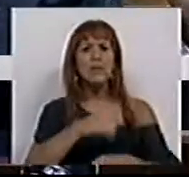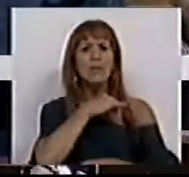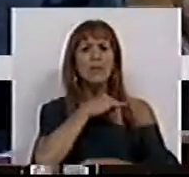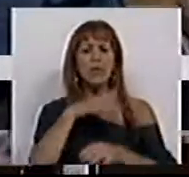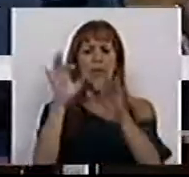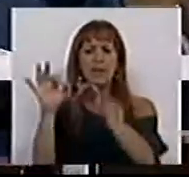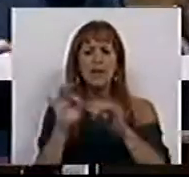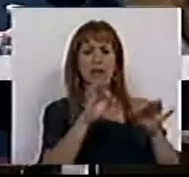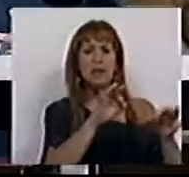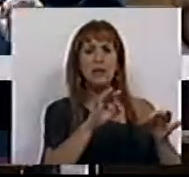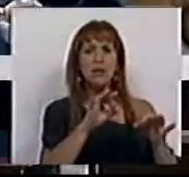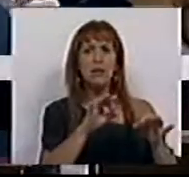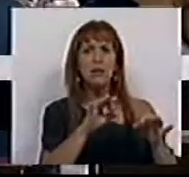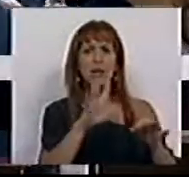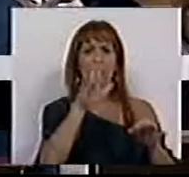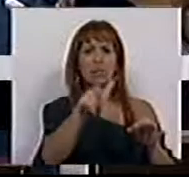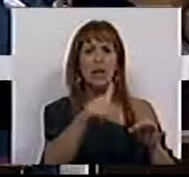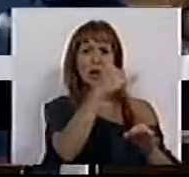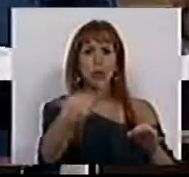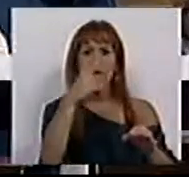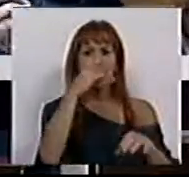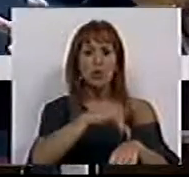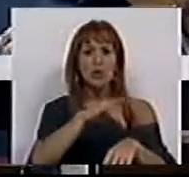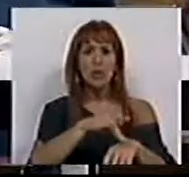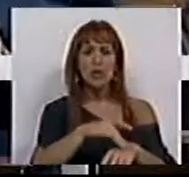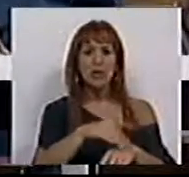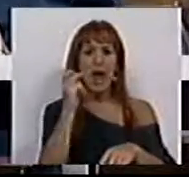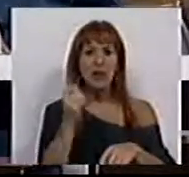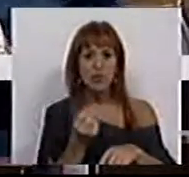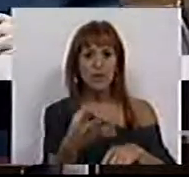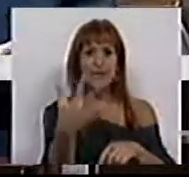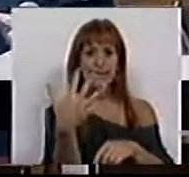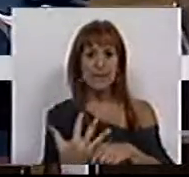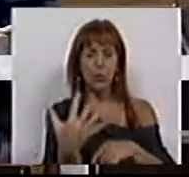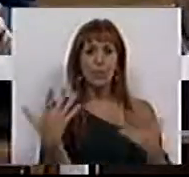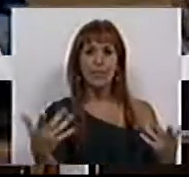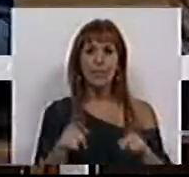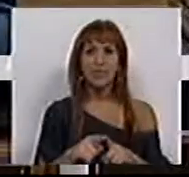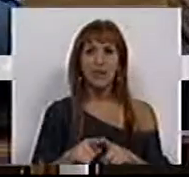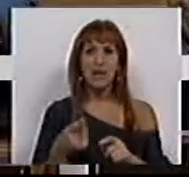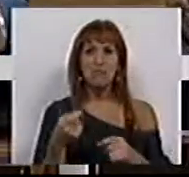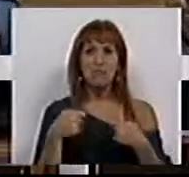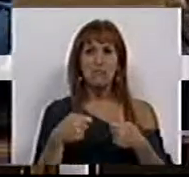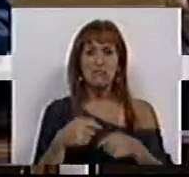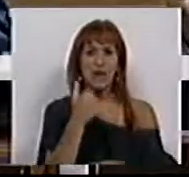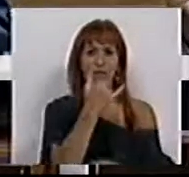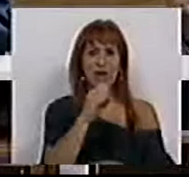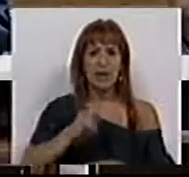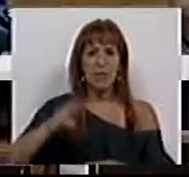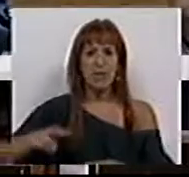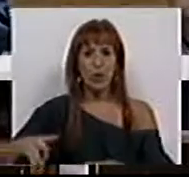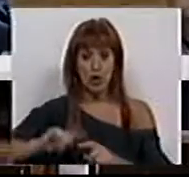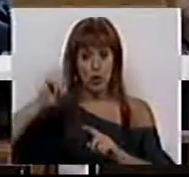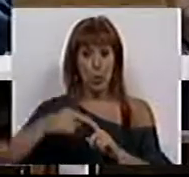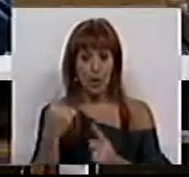permitirá tratar 1.200 doentes em 5 anos. E um plano que custará 20 milhões